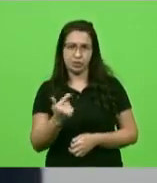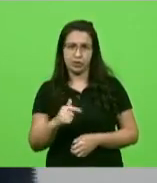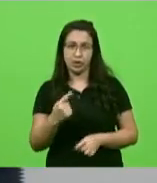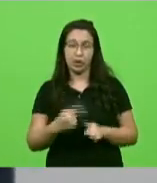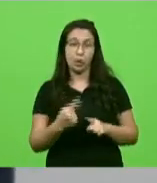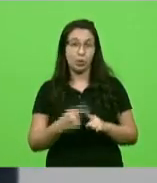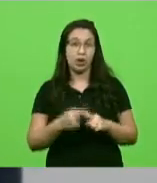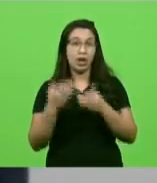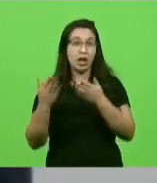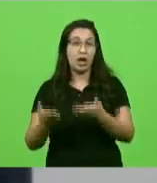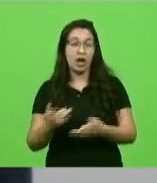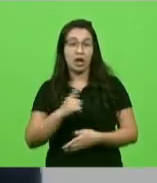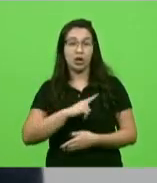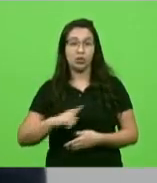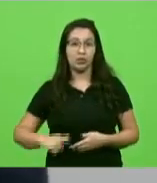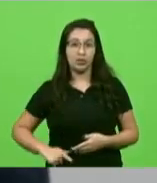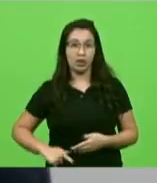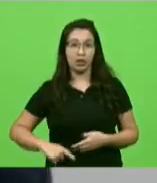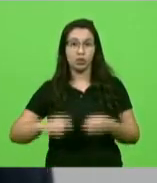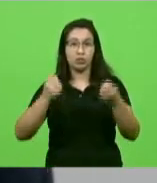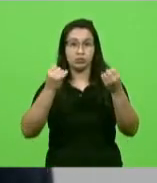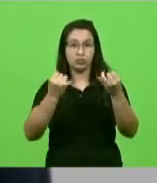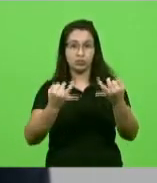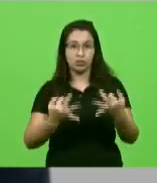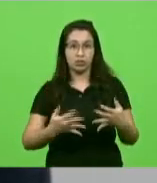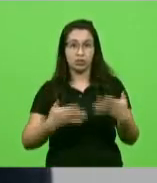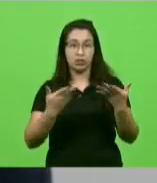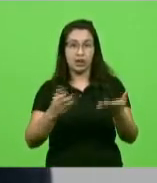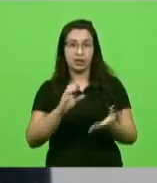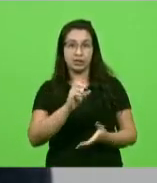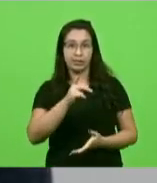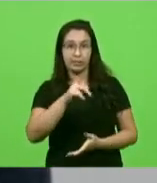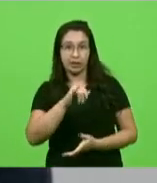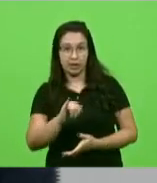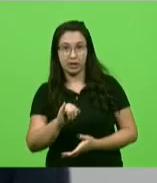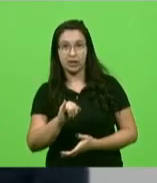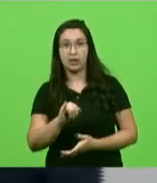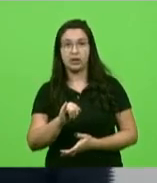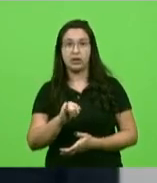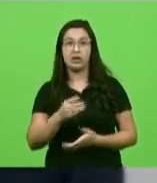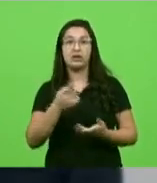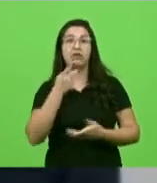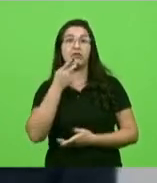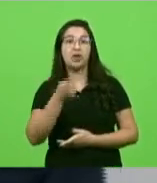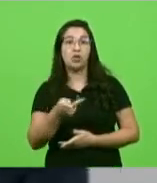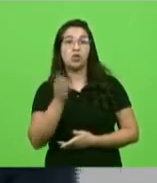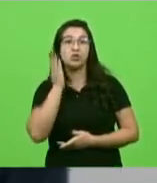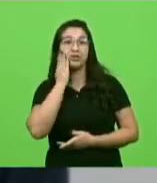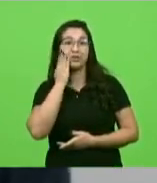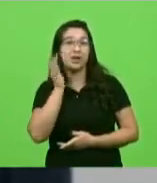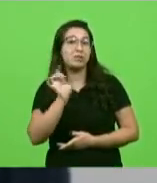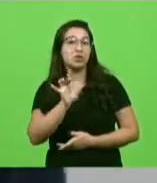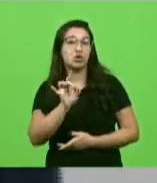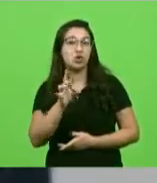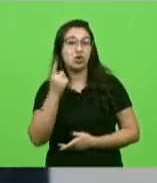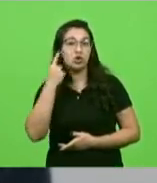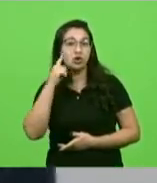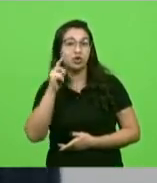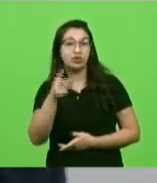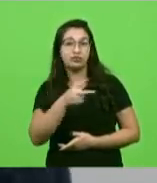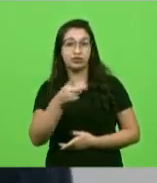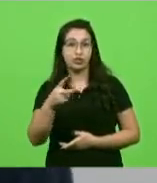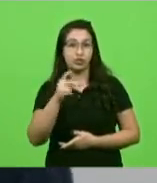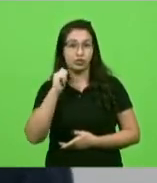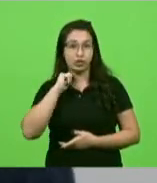ao senhor governador do estado, à comissão parlamentar de inquérito, dá conta que soube apenas no dia 22 de abril.